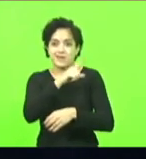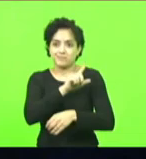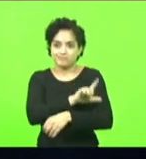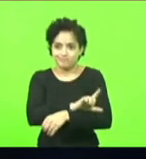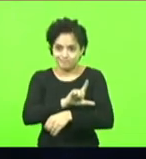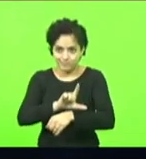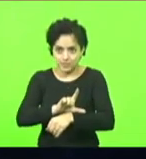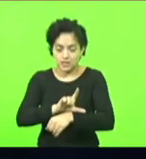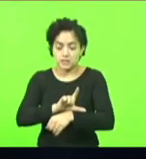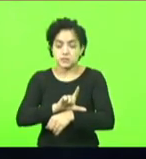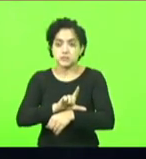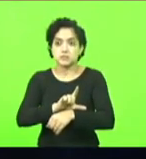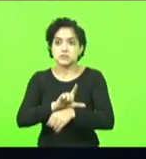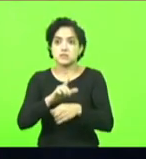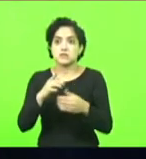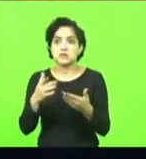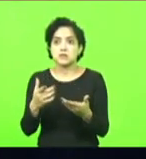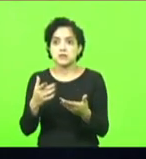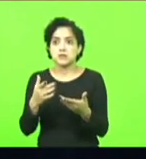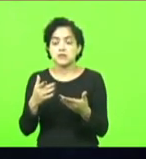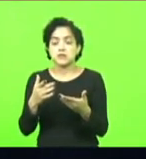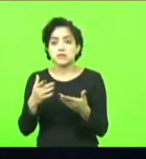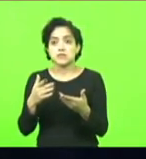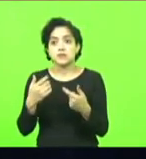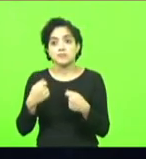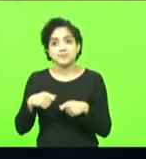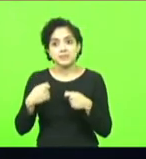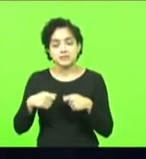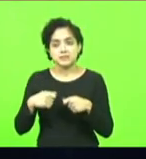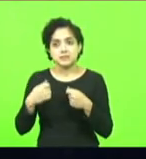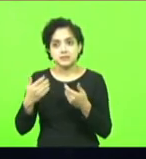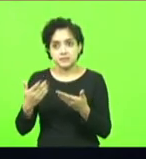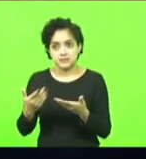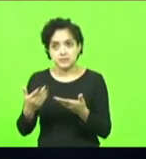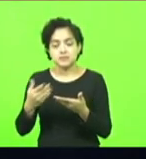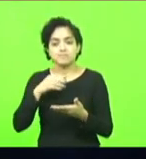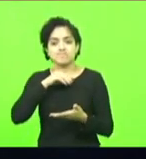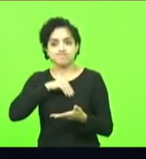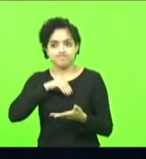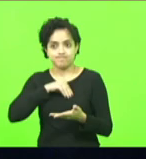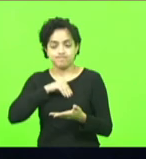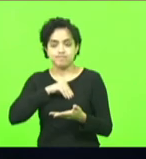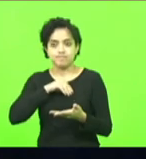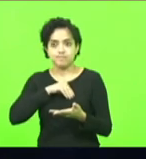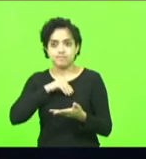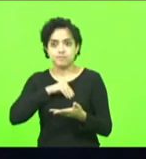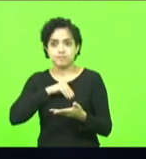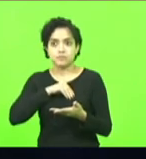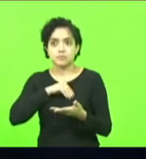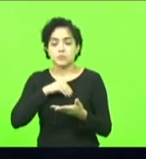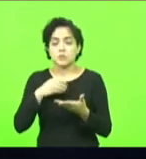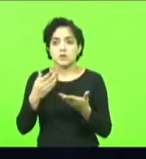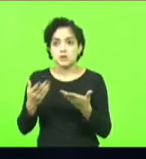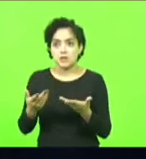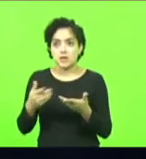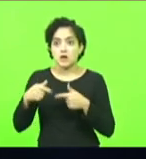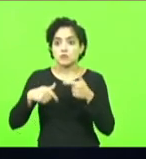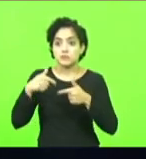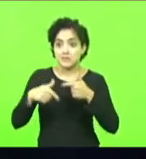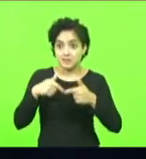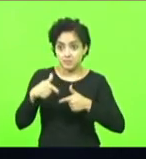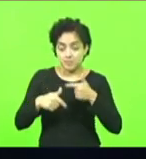linha, e que, de fato, merece ser bem remunerado, uma vez que é uma atividade